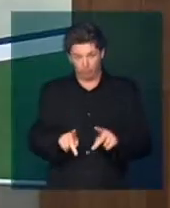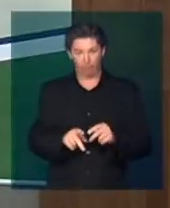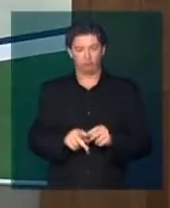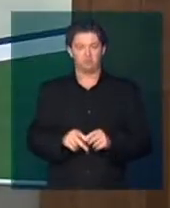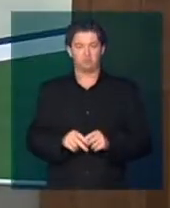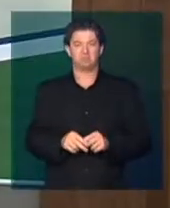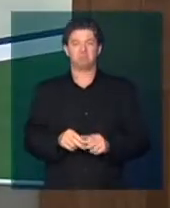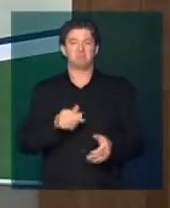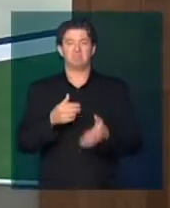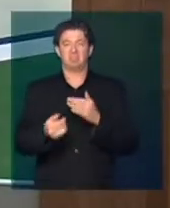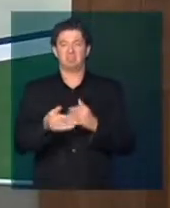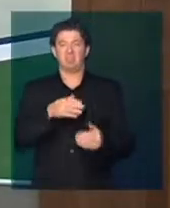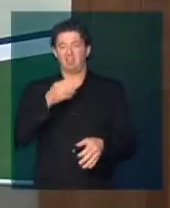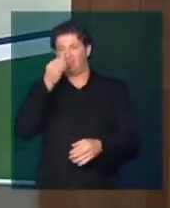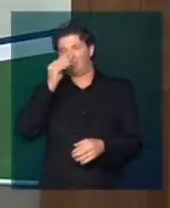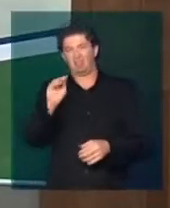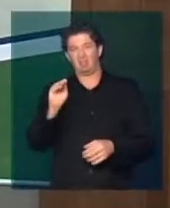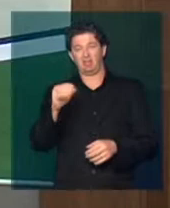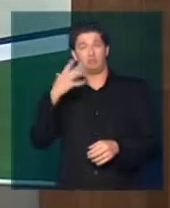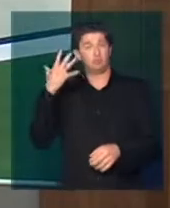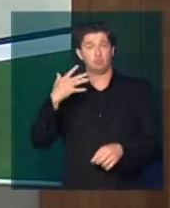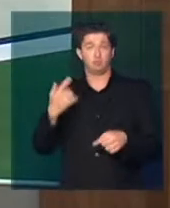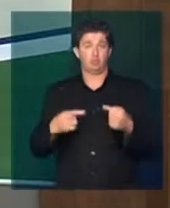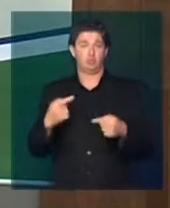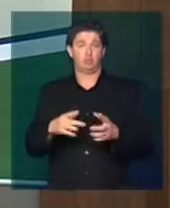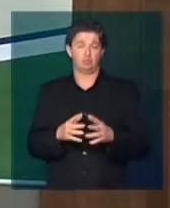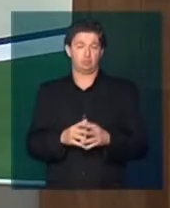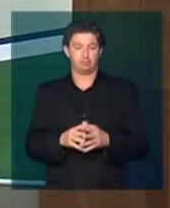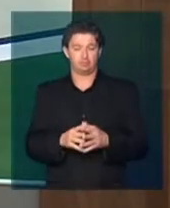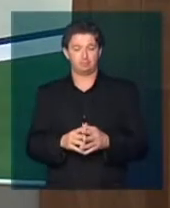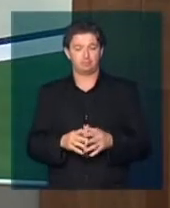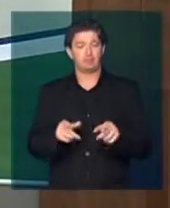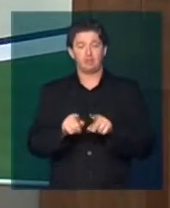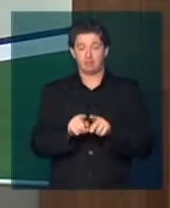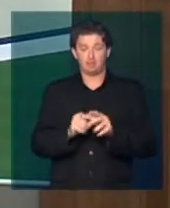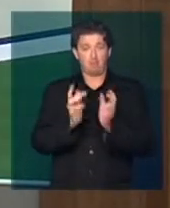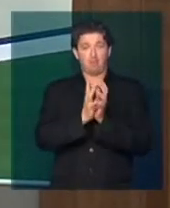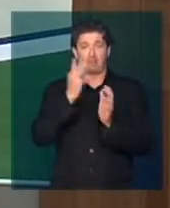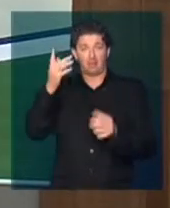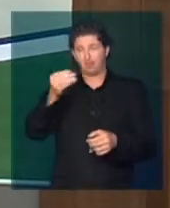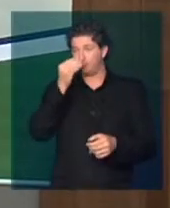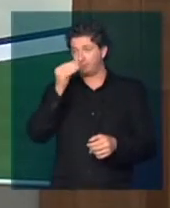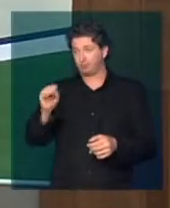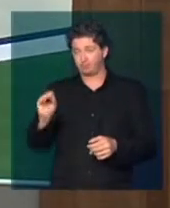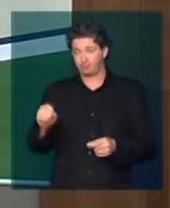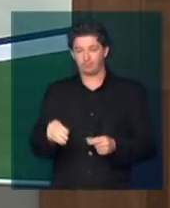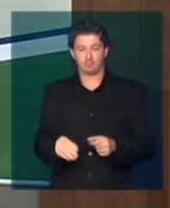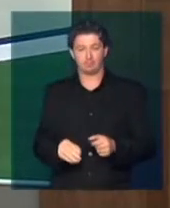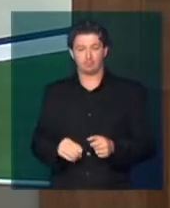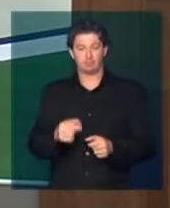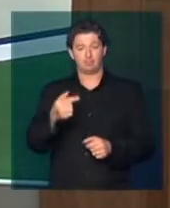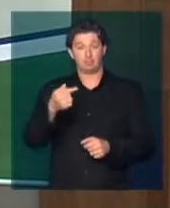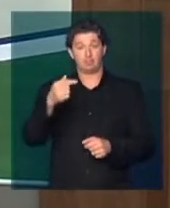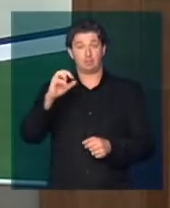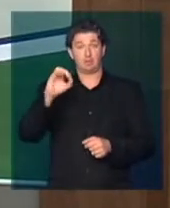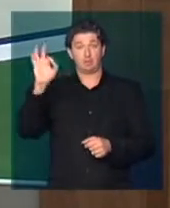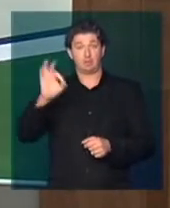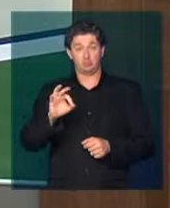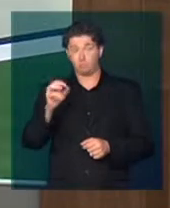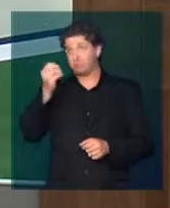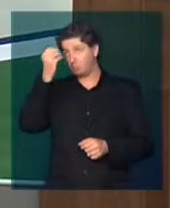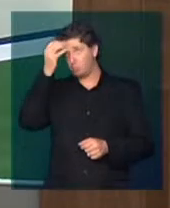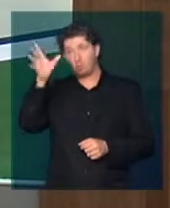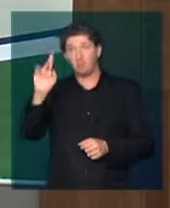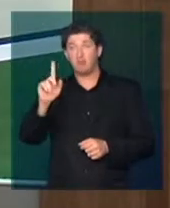está nem aí para os políticos e nem para os partidos políticos. 70% não se lembra em quem